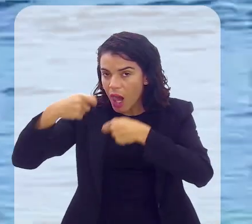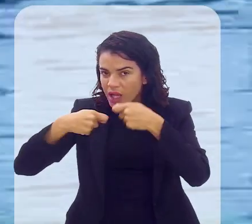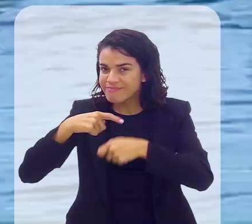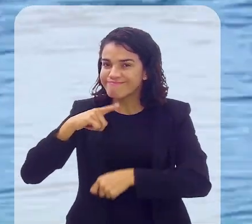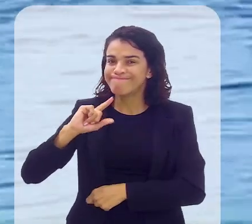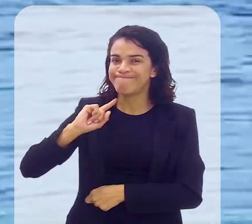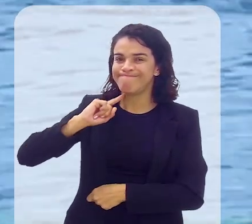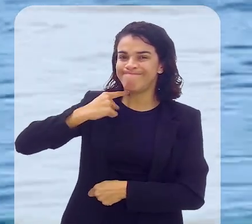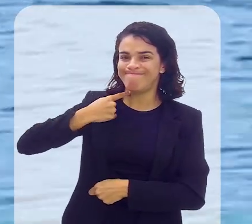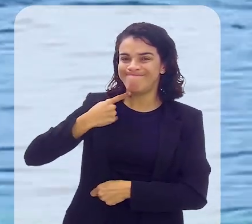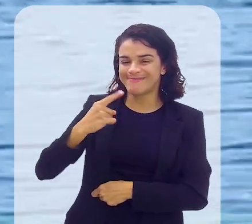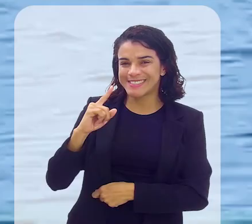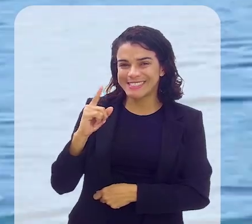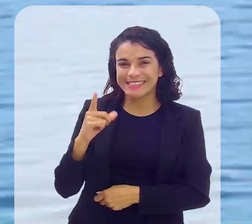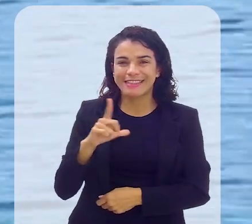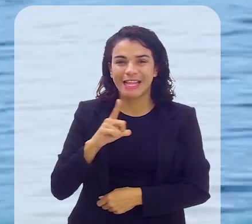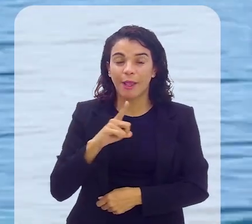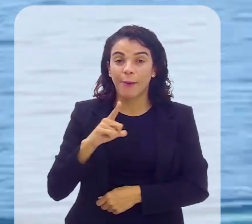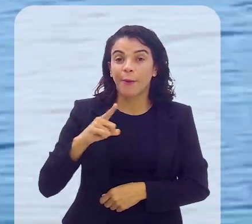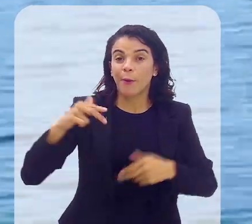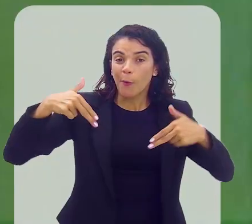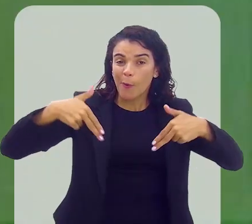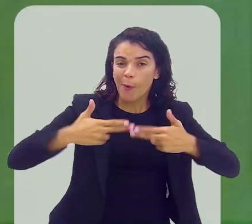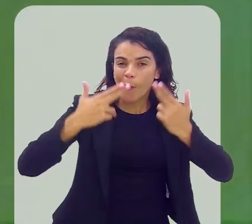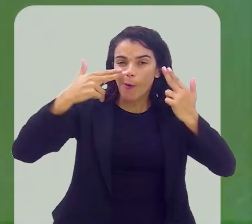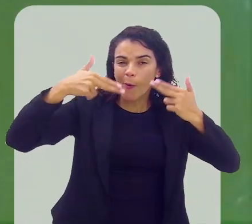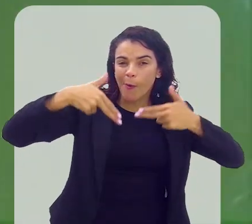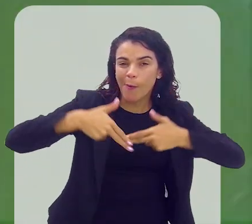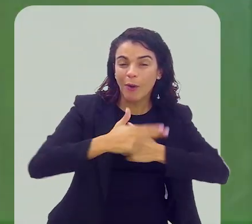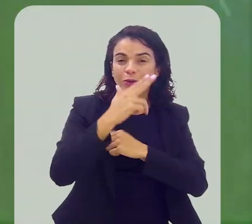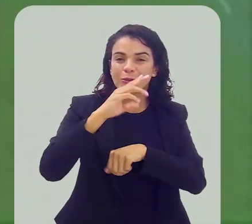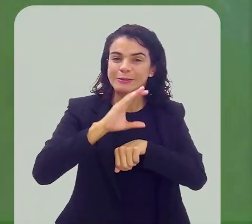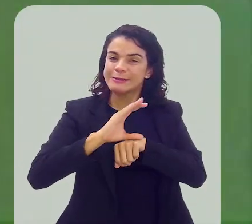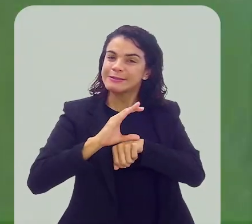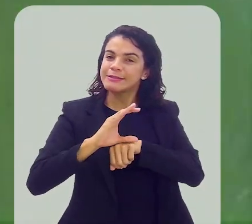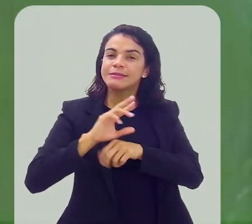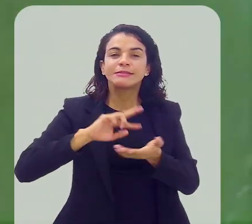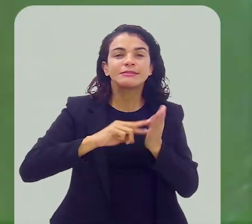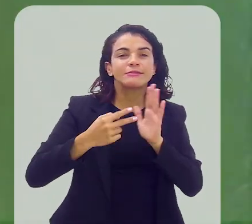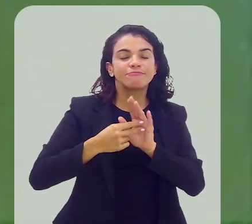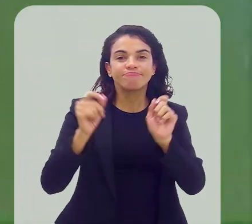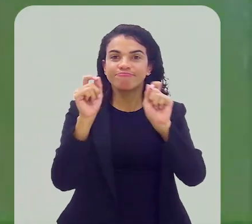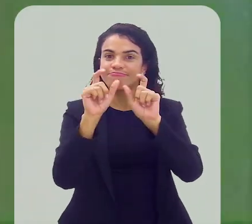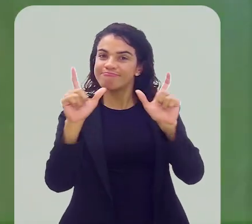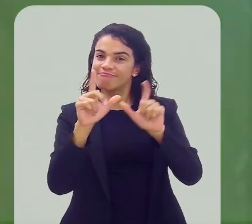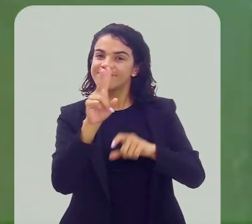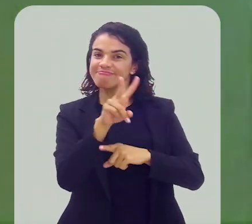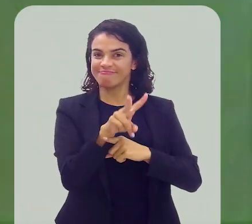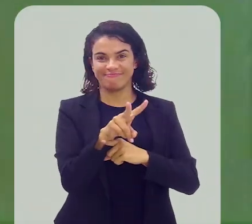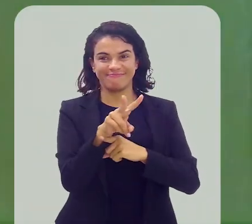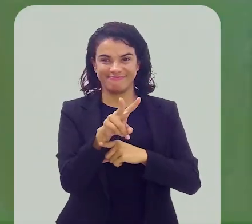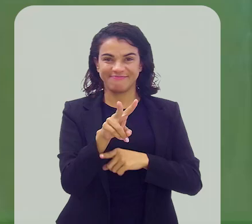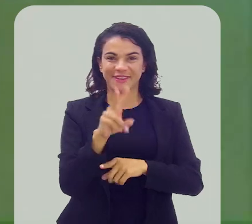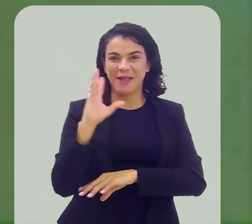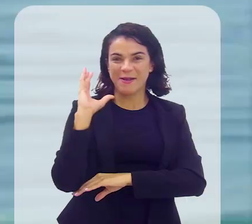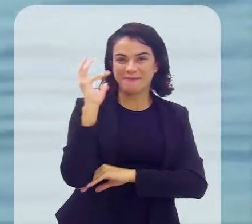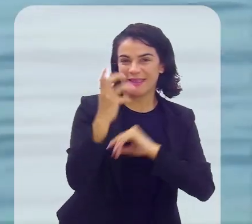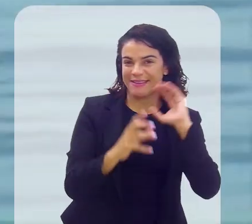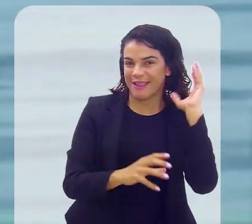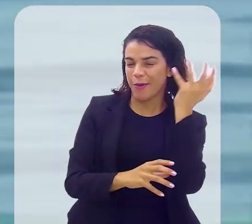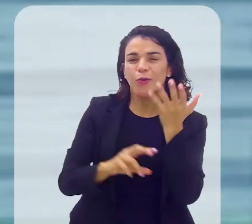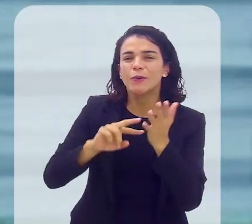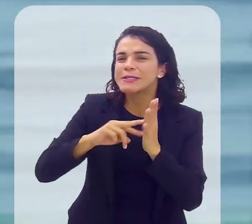apresentam índices de contaminação. O boto cinza é uma espécie de sentinela. O boto cinza ele é um